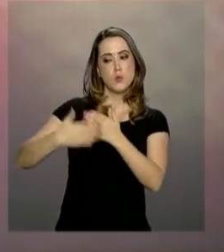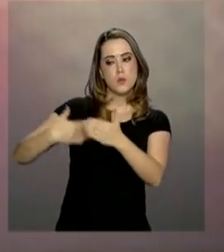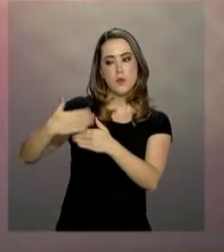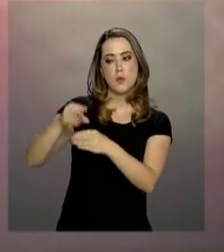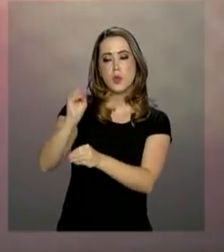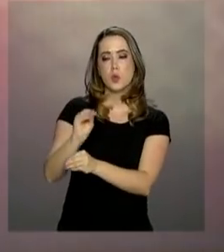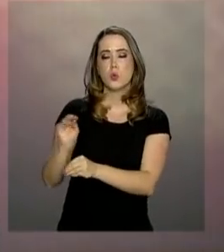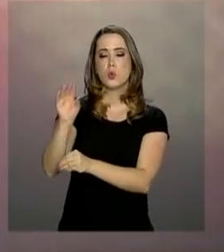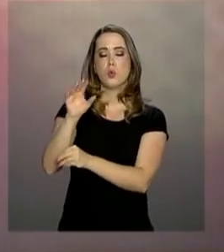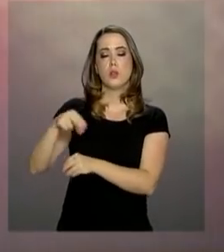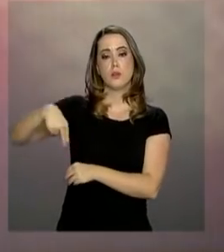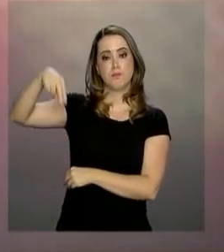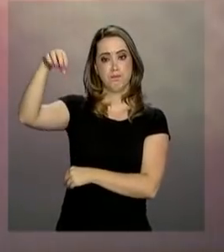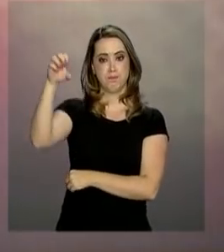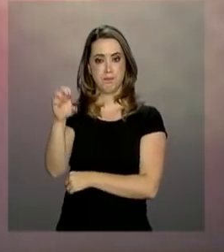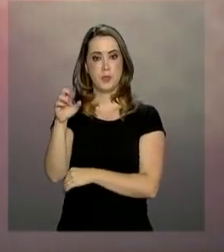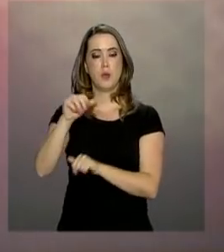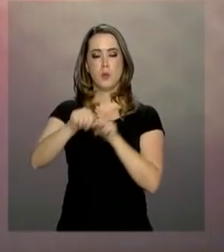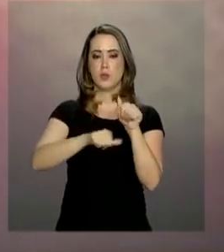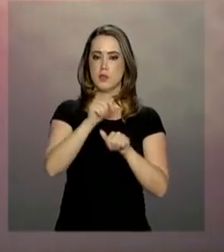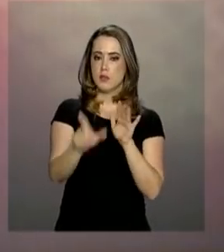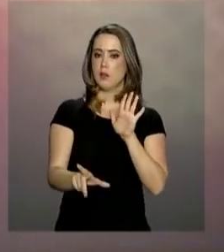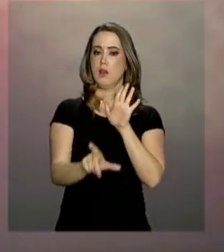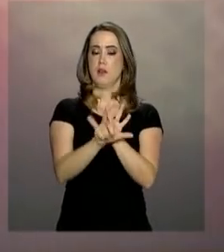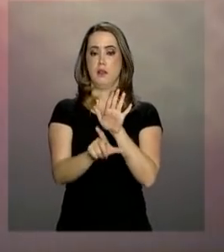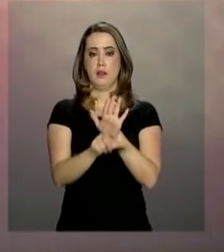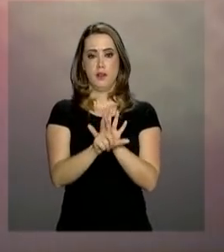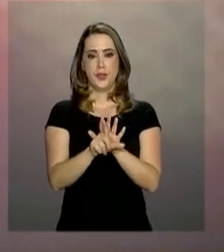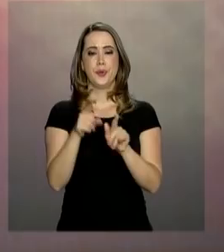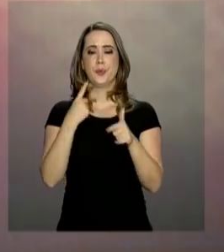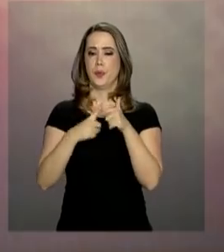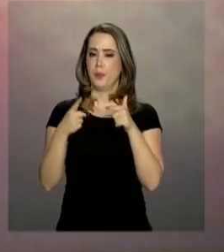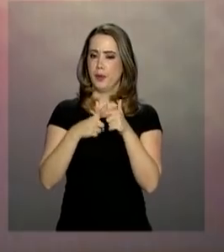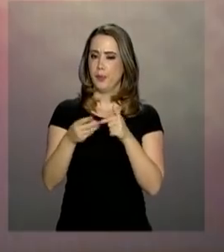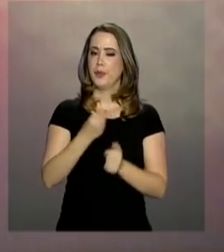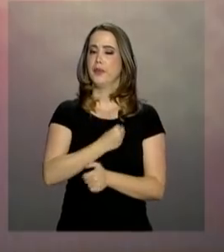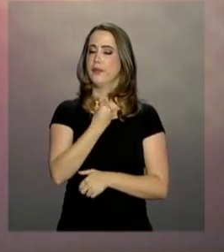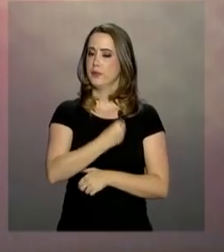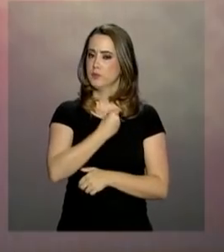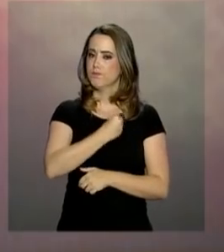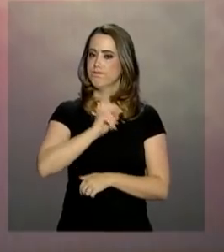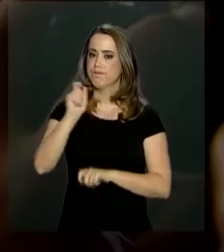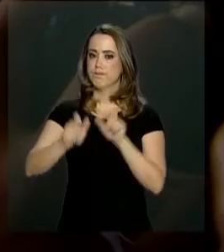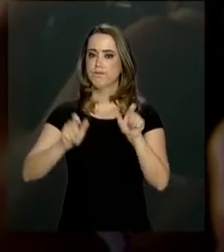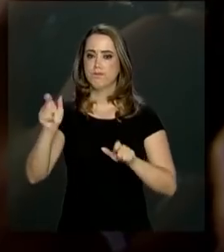e mudanças em legislações que, segundo ele, atrapalham a vida do brasileiro.